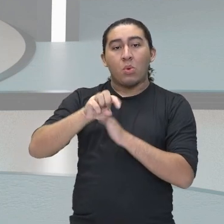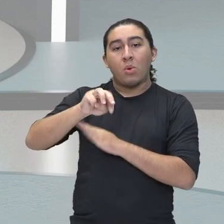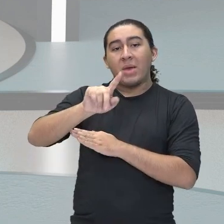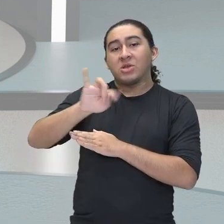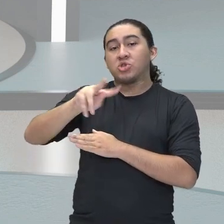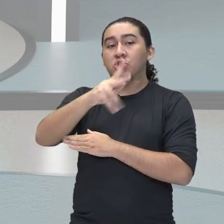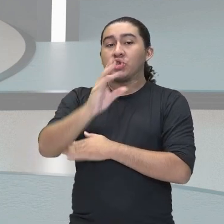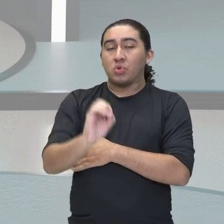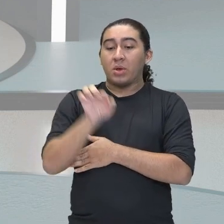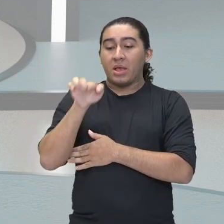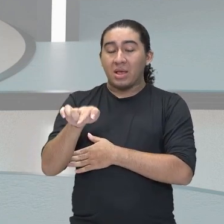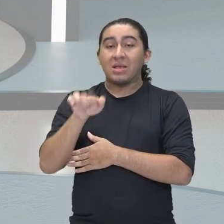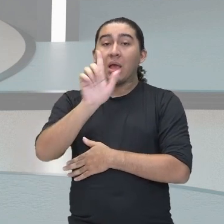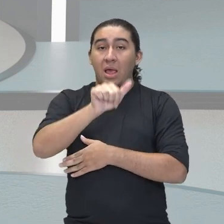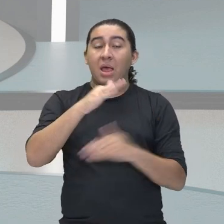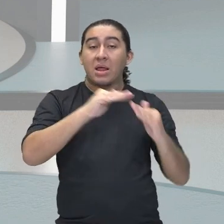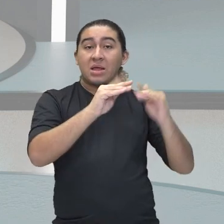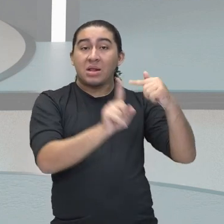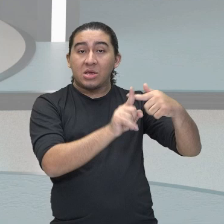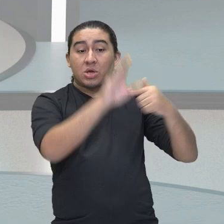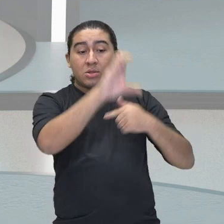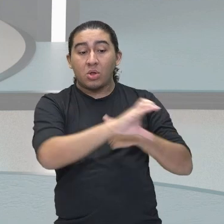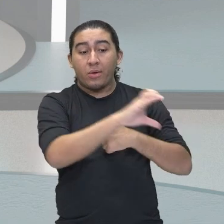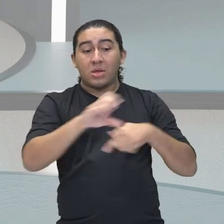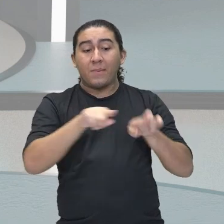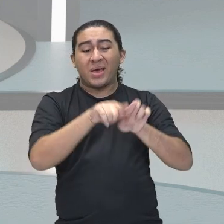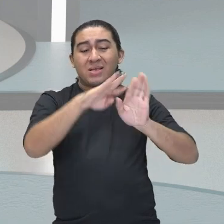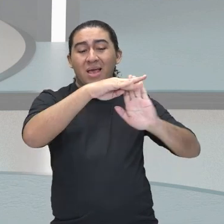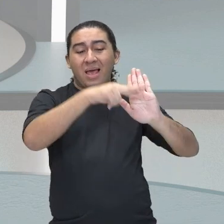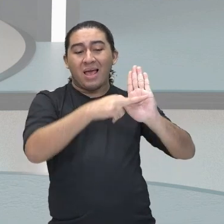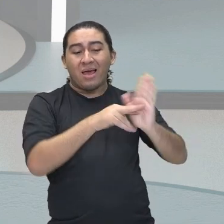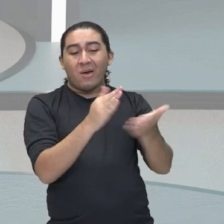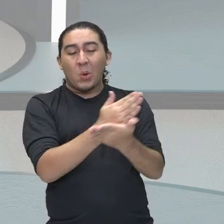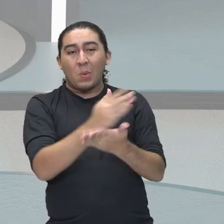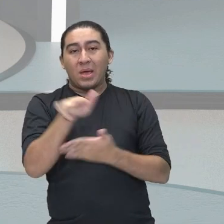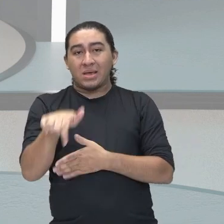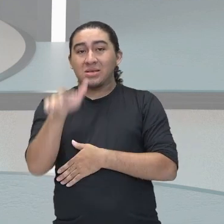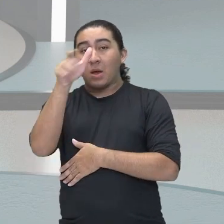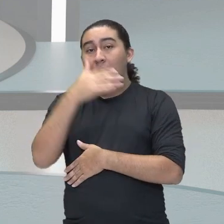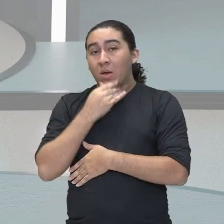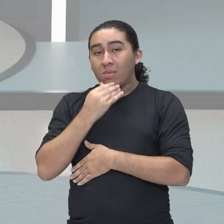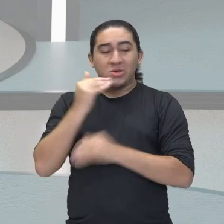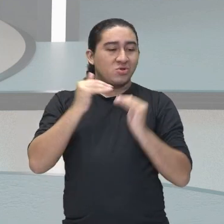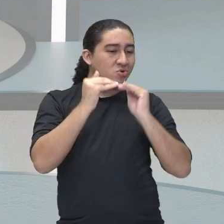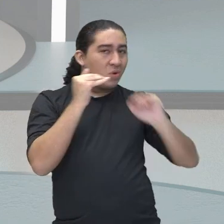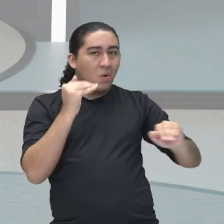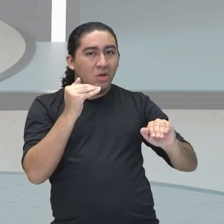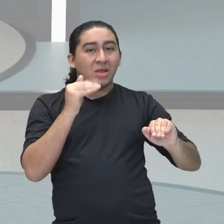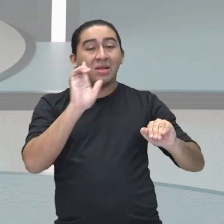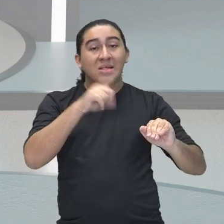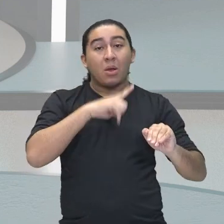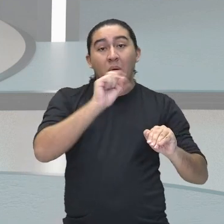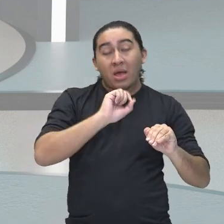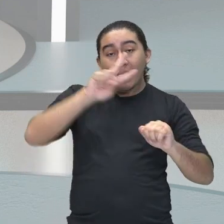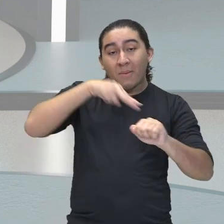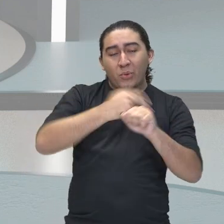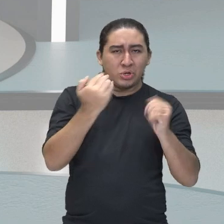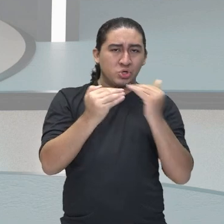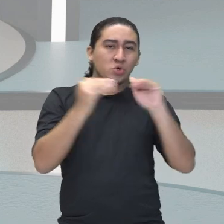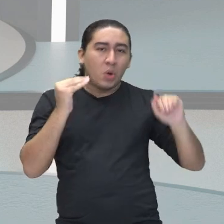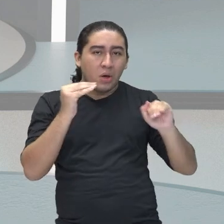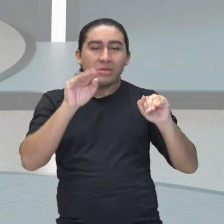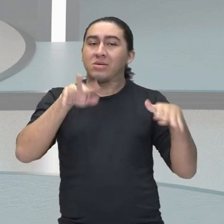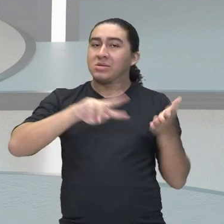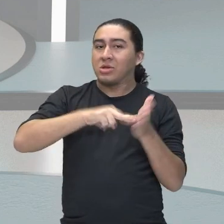não concordava com alguns dogmas da Igreja Católica. E ele saiu da igreja porque ele foi expulso da igreja, ele foi